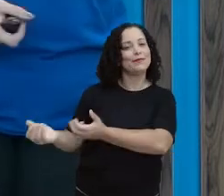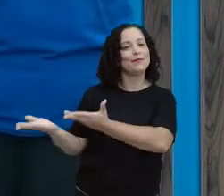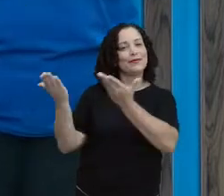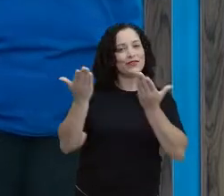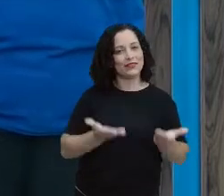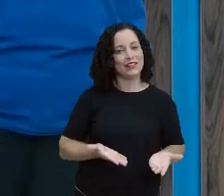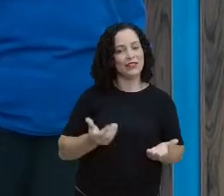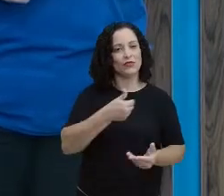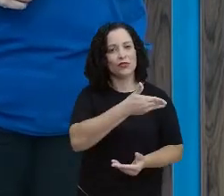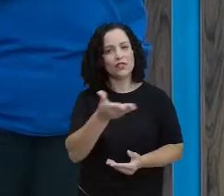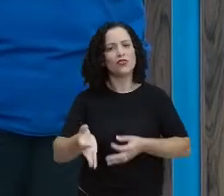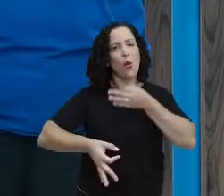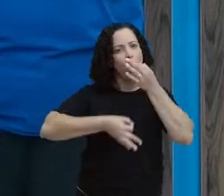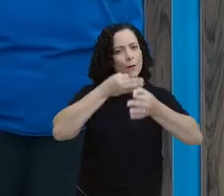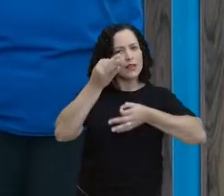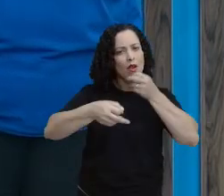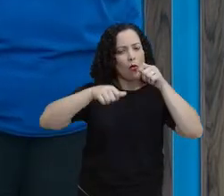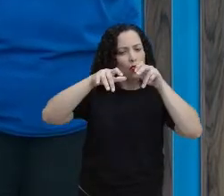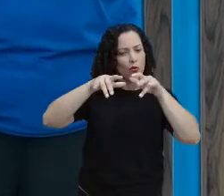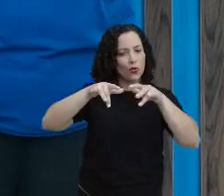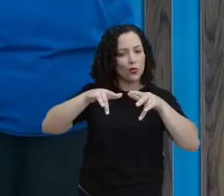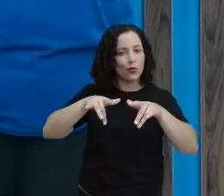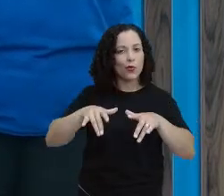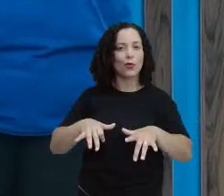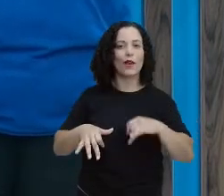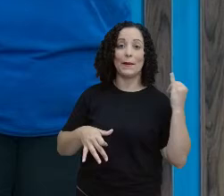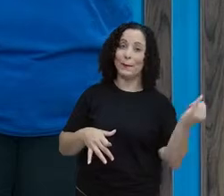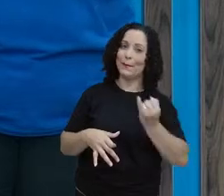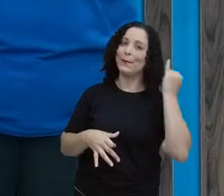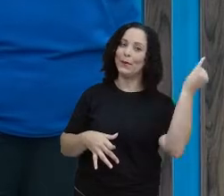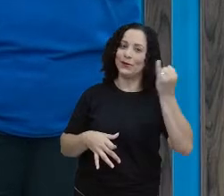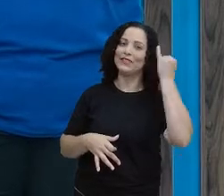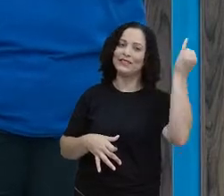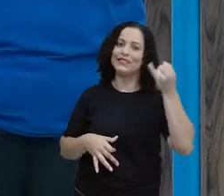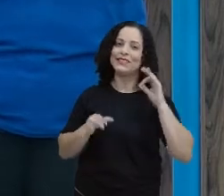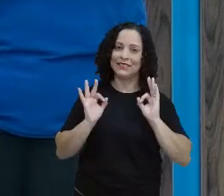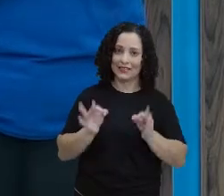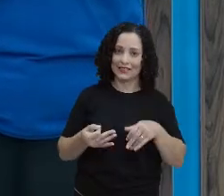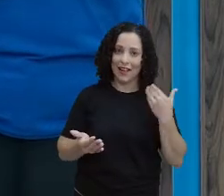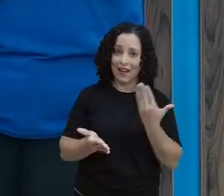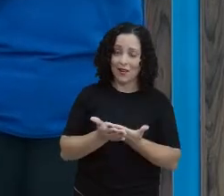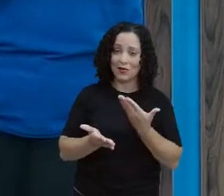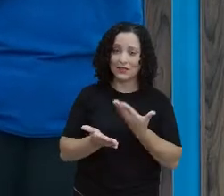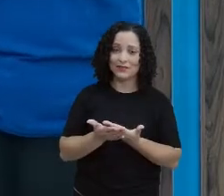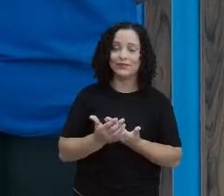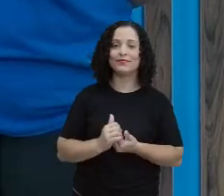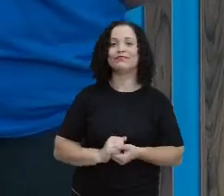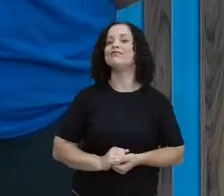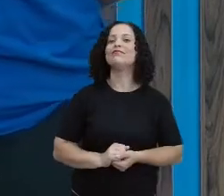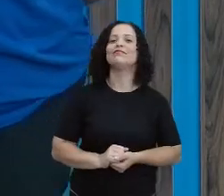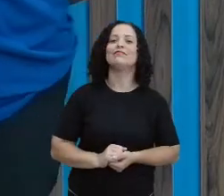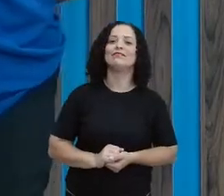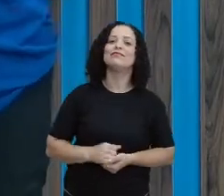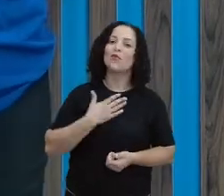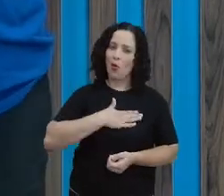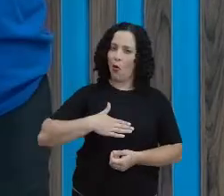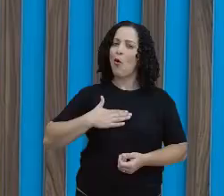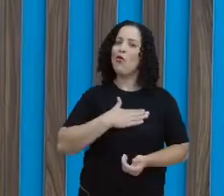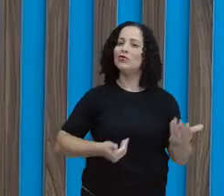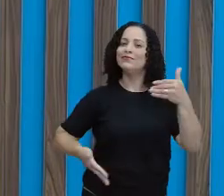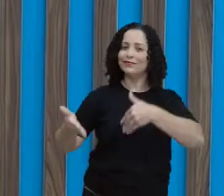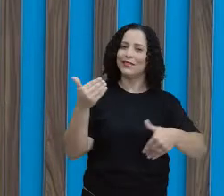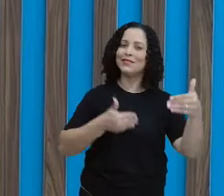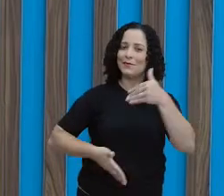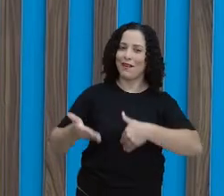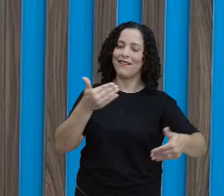bem-vindos. Comenta mesmo, a participação de vocês é super importante aqui na nossa aula, viu? Gosto de ver assim, né, não,